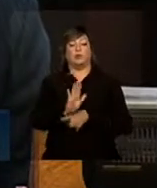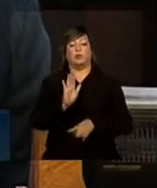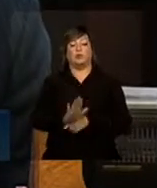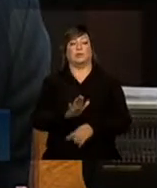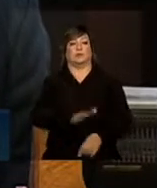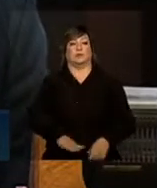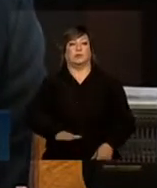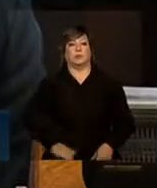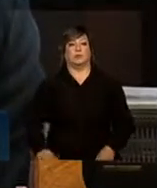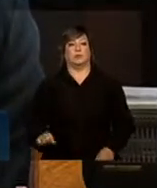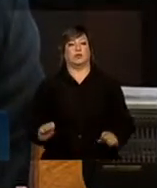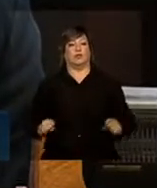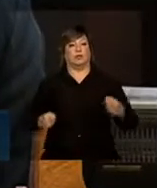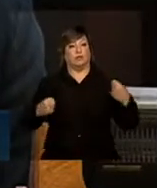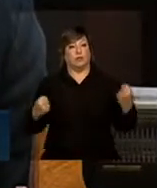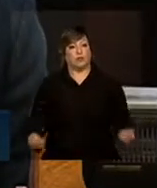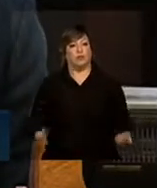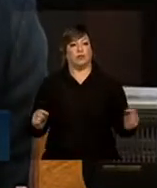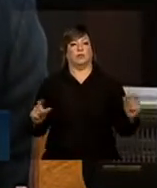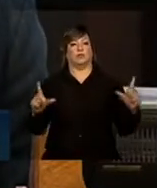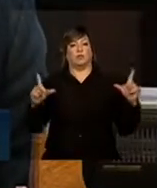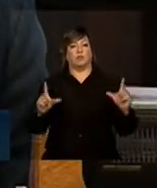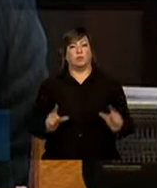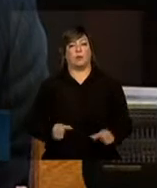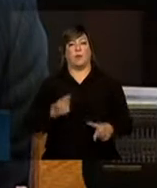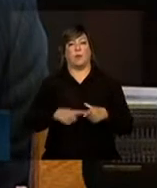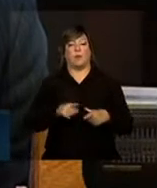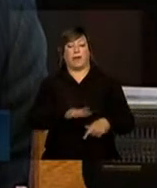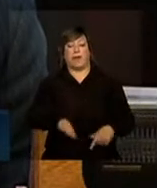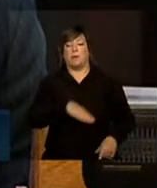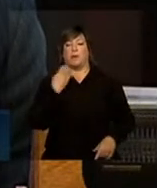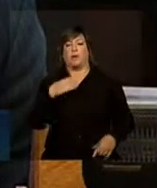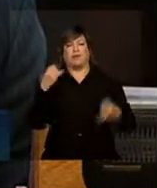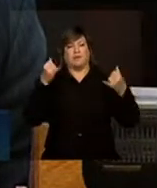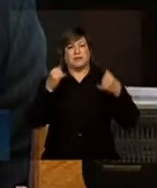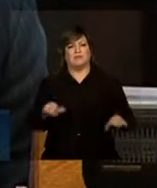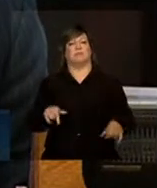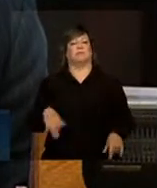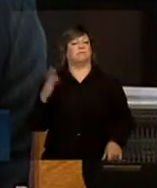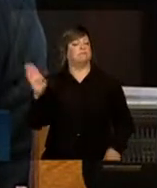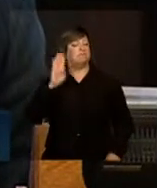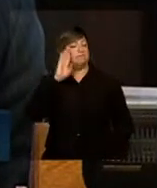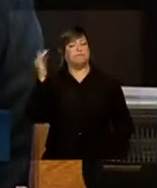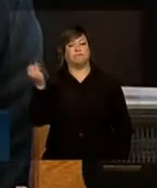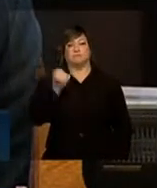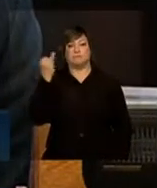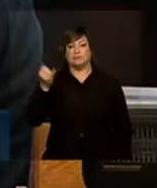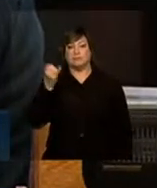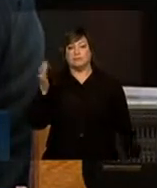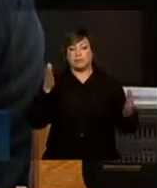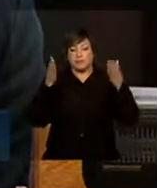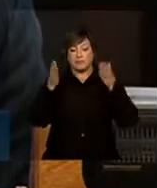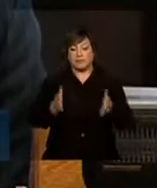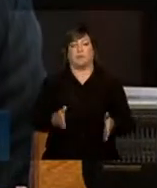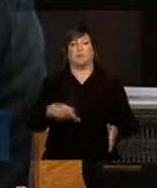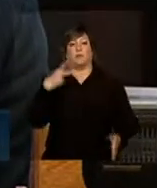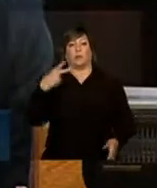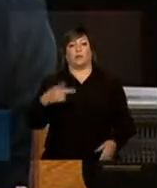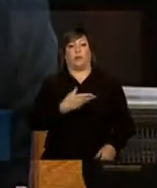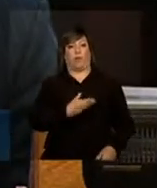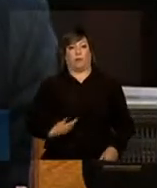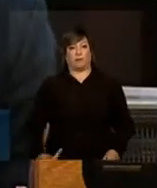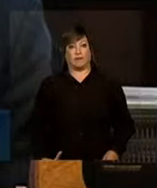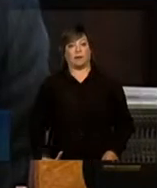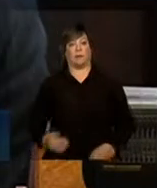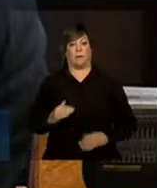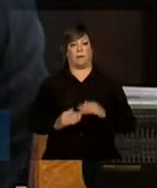esforço da redução da mortalidade infantil e da mortalidade na infância, tem que ter uma prioridade política dos seus governos, dos seus